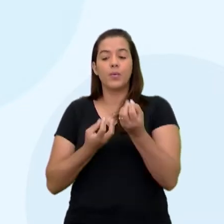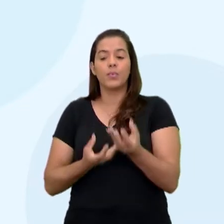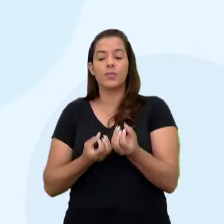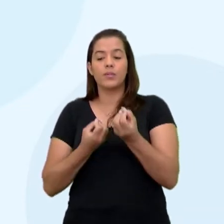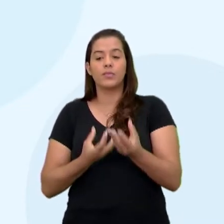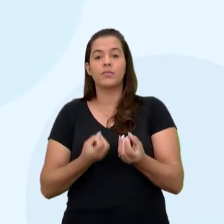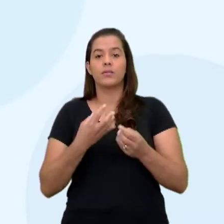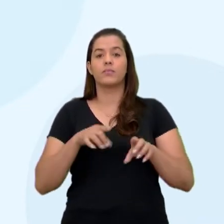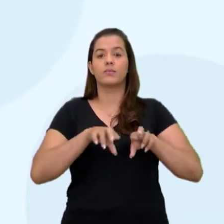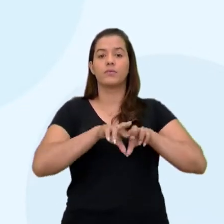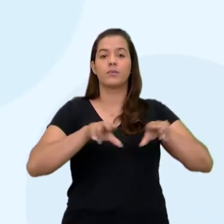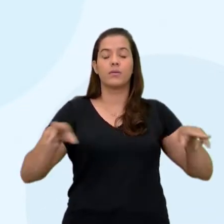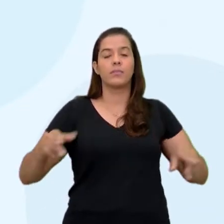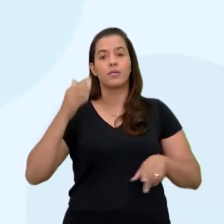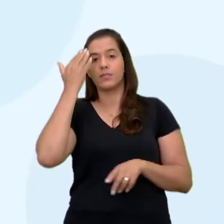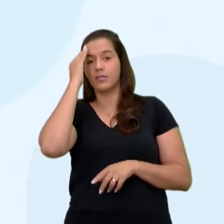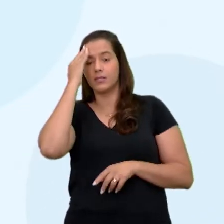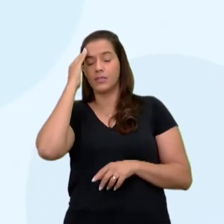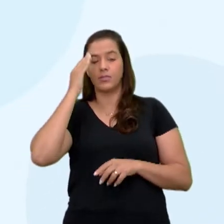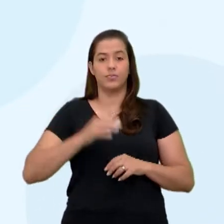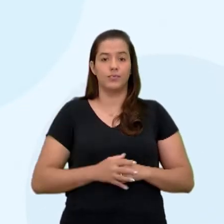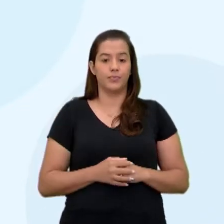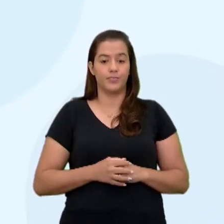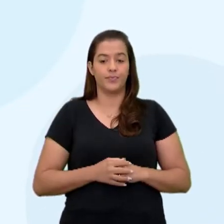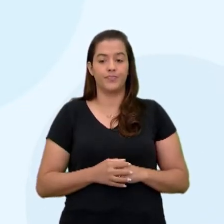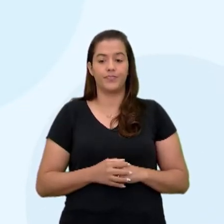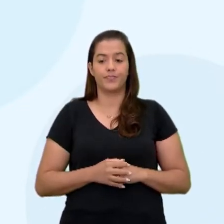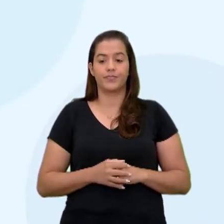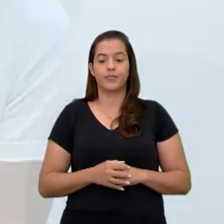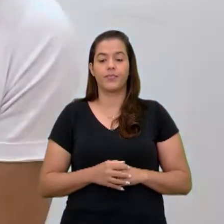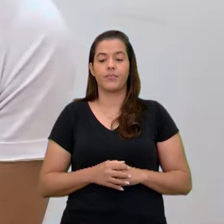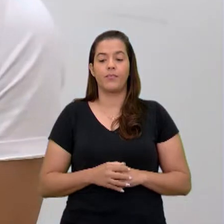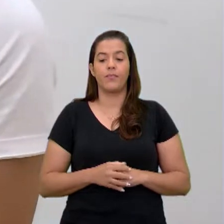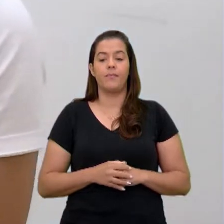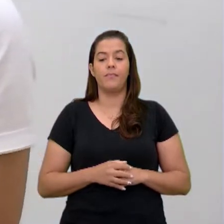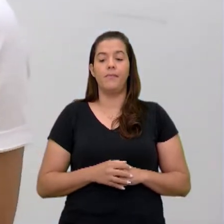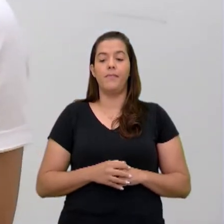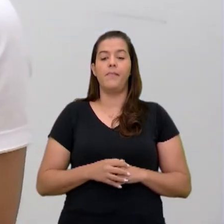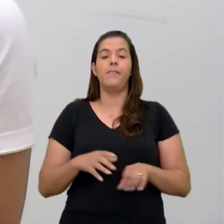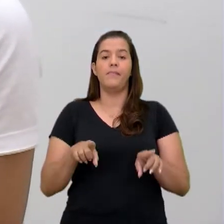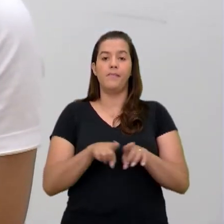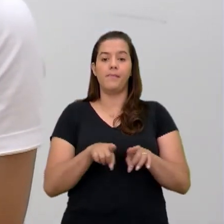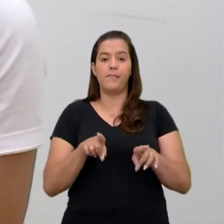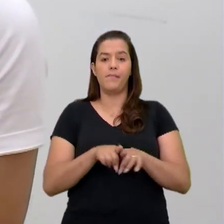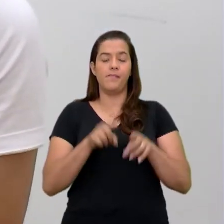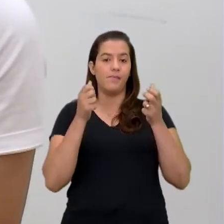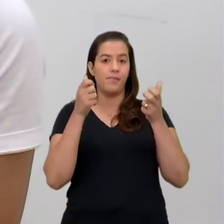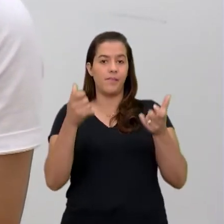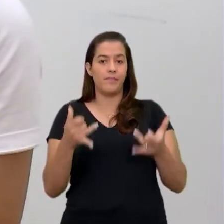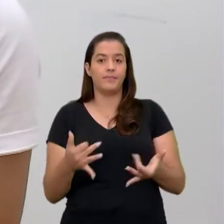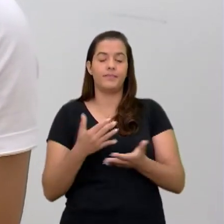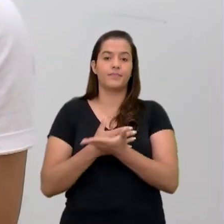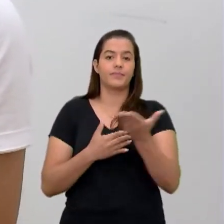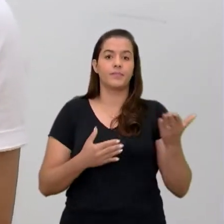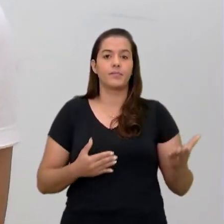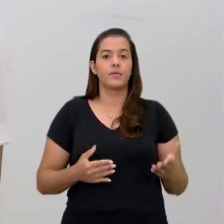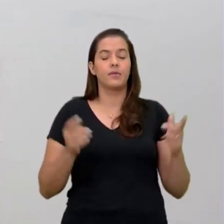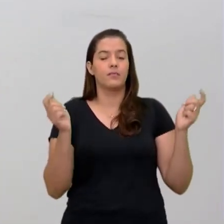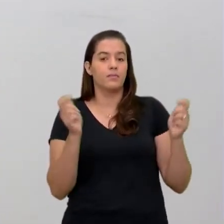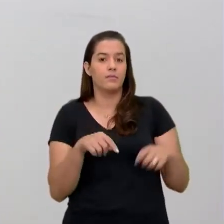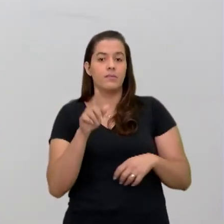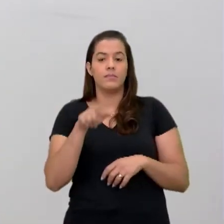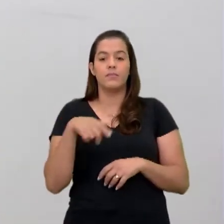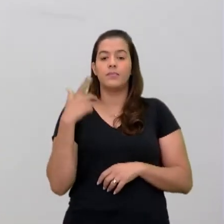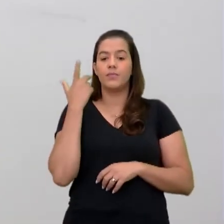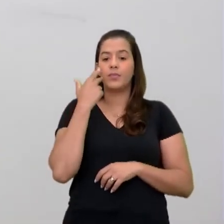ser compreendido. Volta para mim. Eu até tinha comentado com vocês que é muito comum quando a